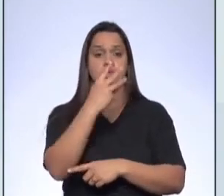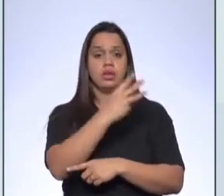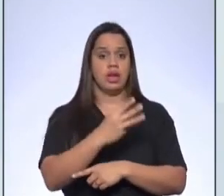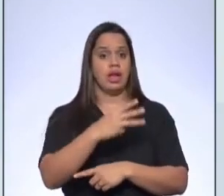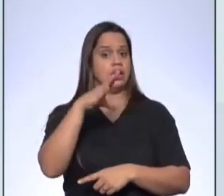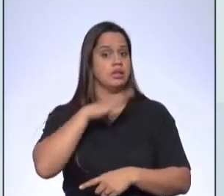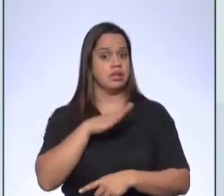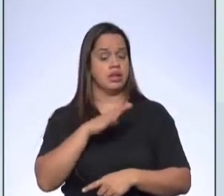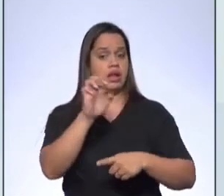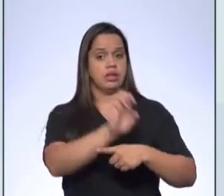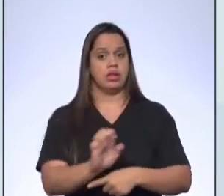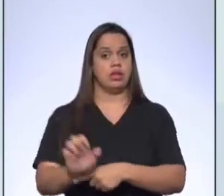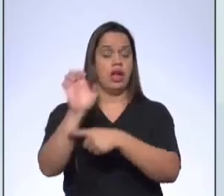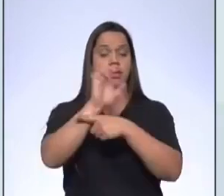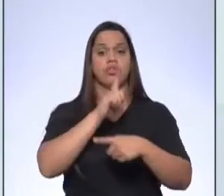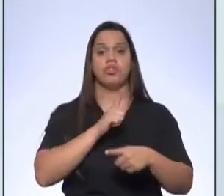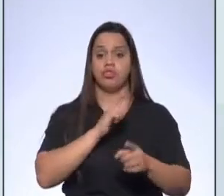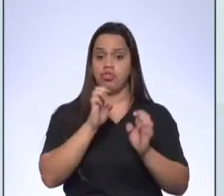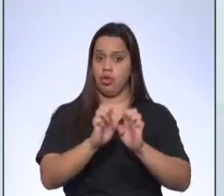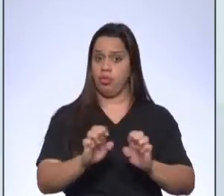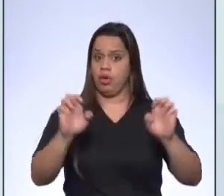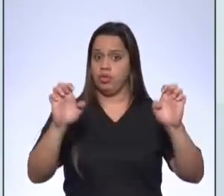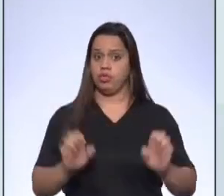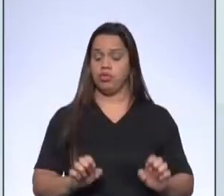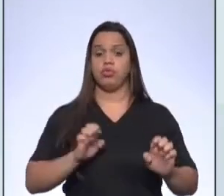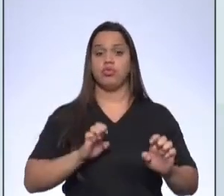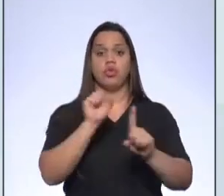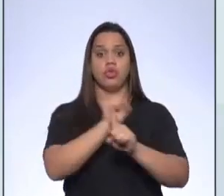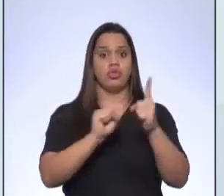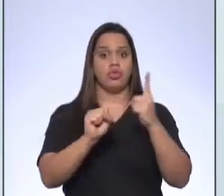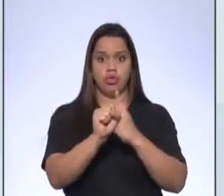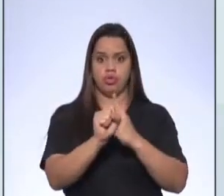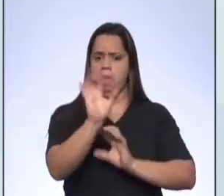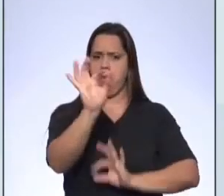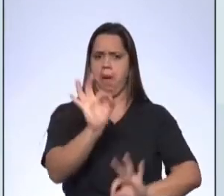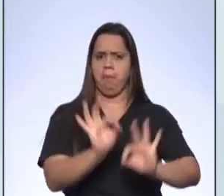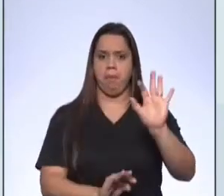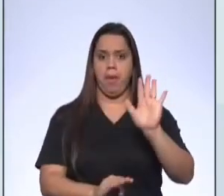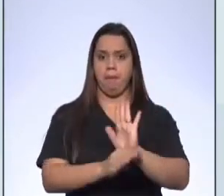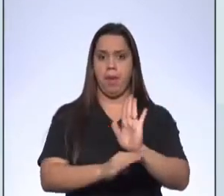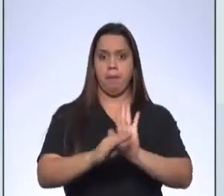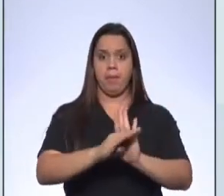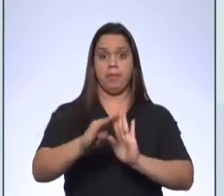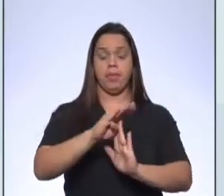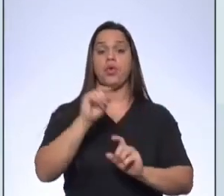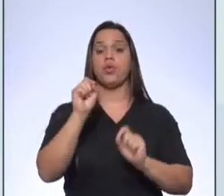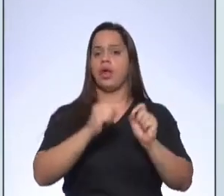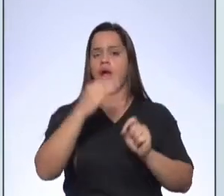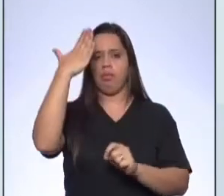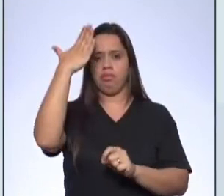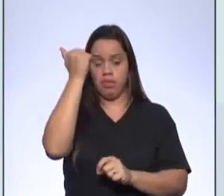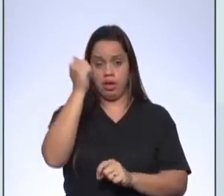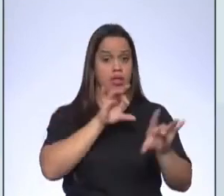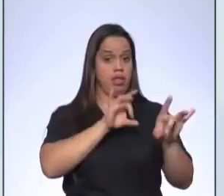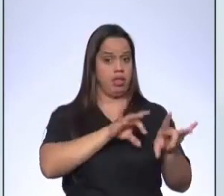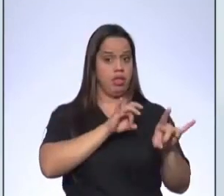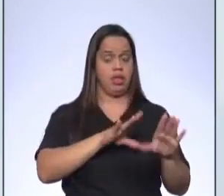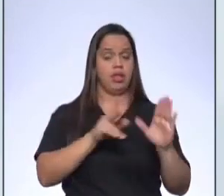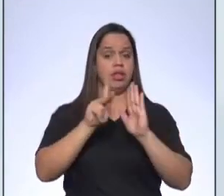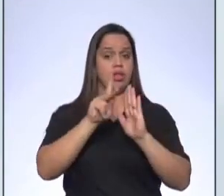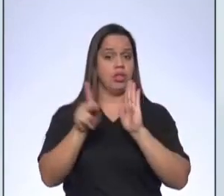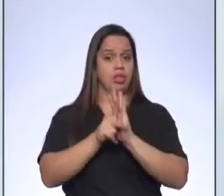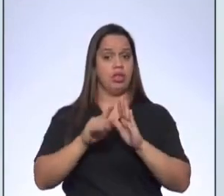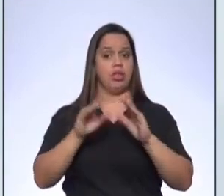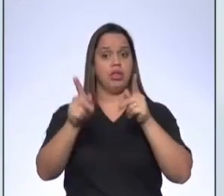uma estrutura social altamente organizada e hierárquica. Os saberes e as técnicas dos